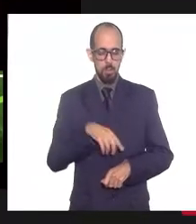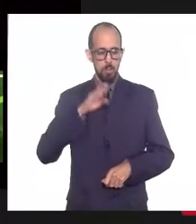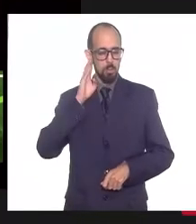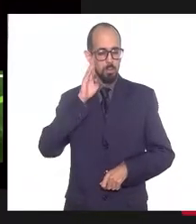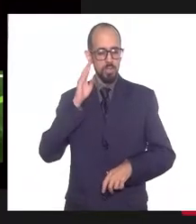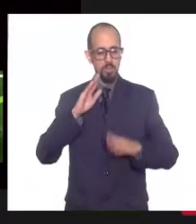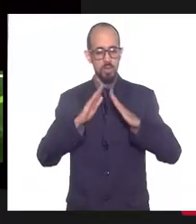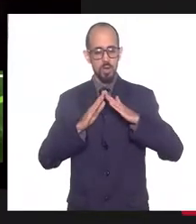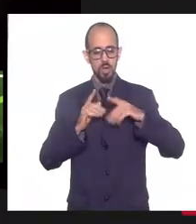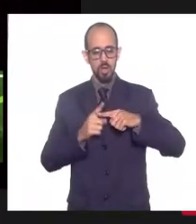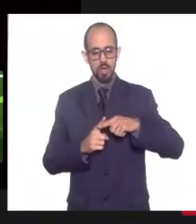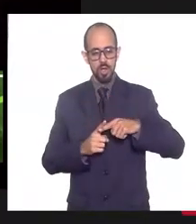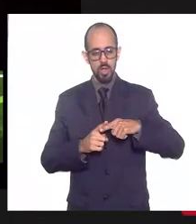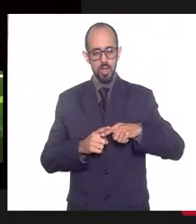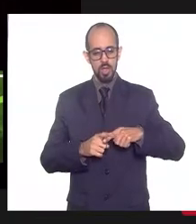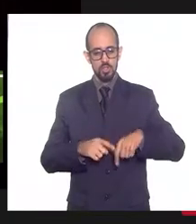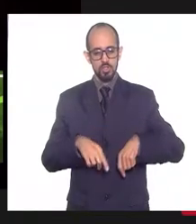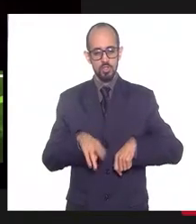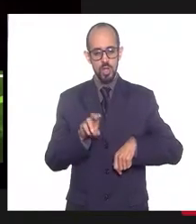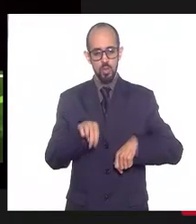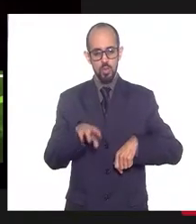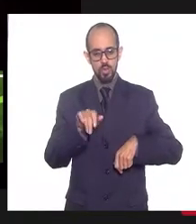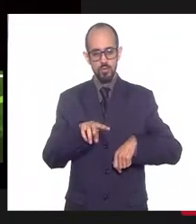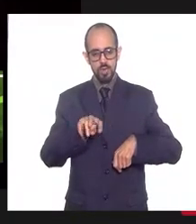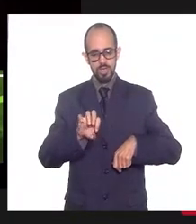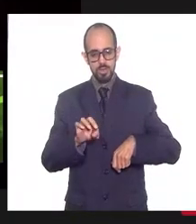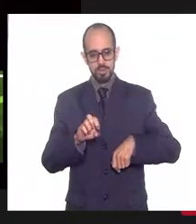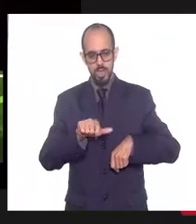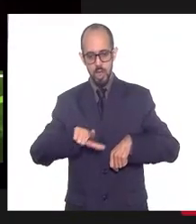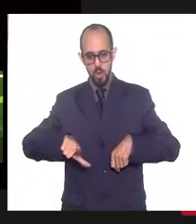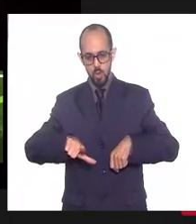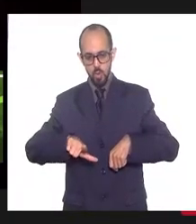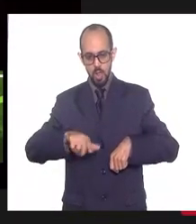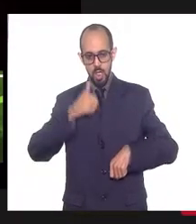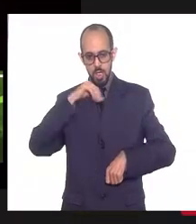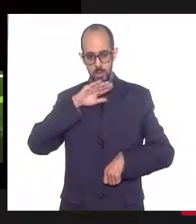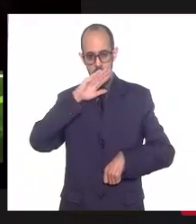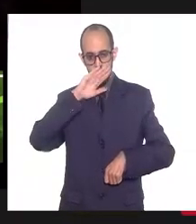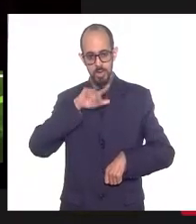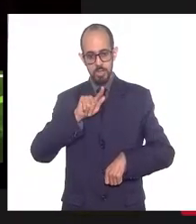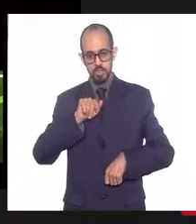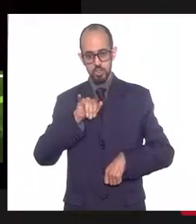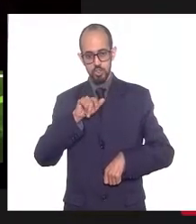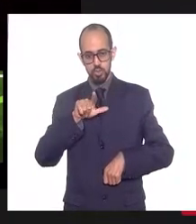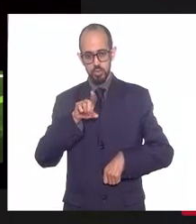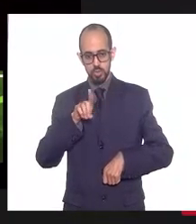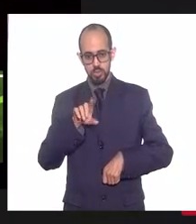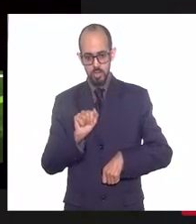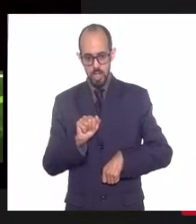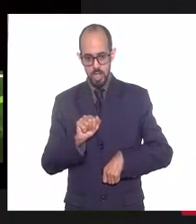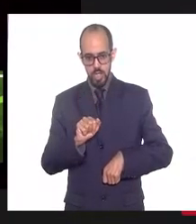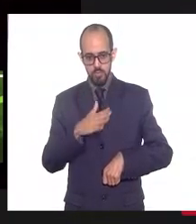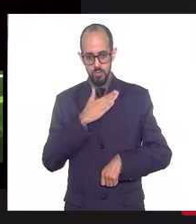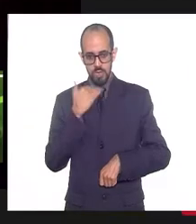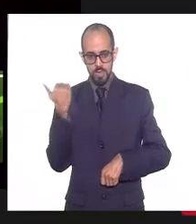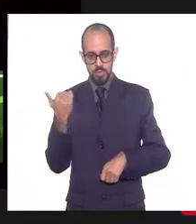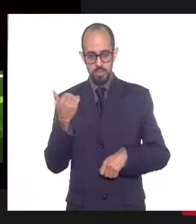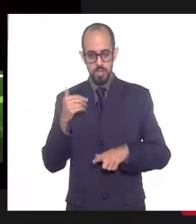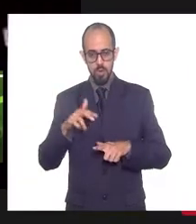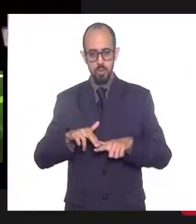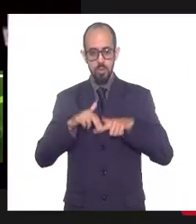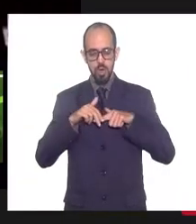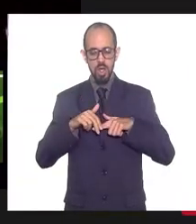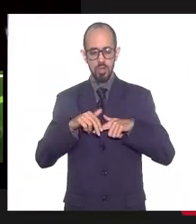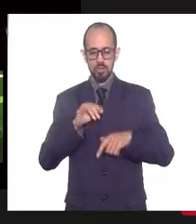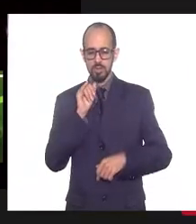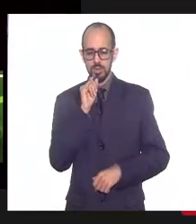na Bahia, Mãe Gilda de Ogum veio a falecer por desgosto,